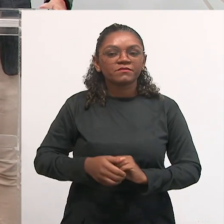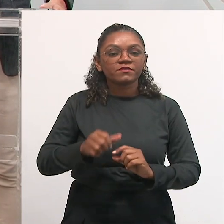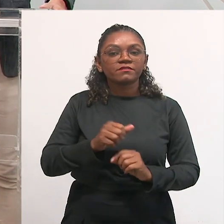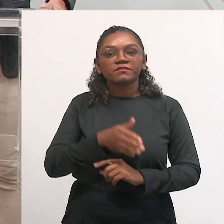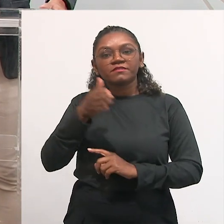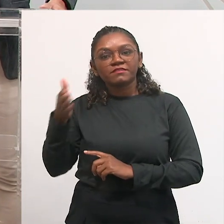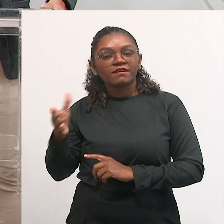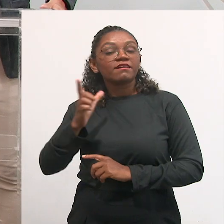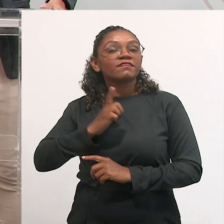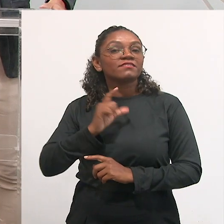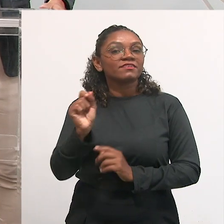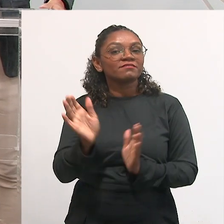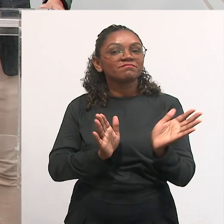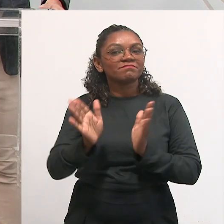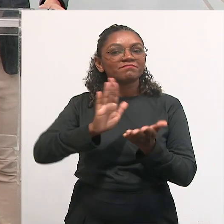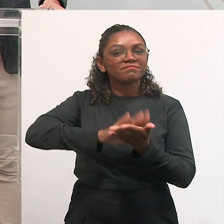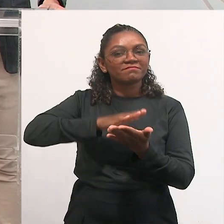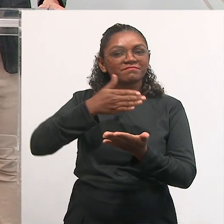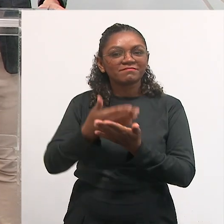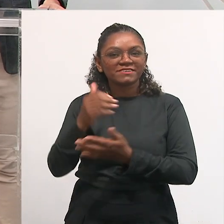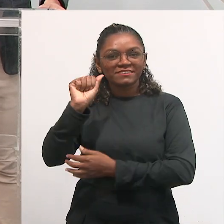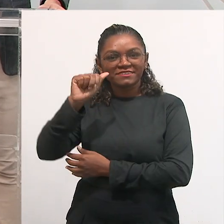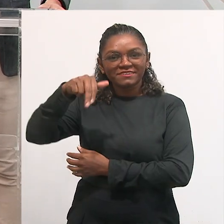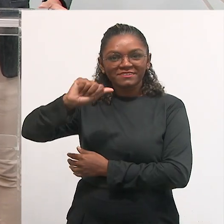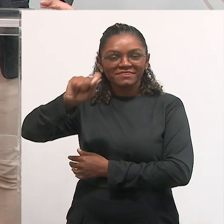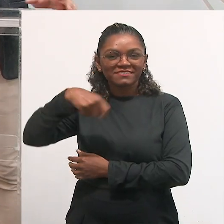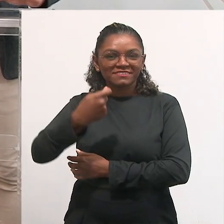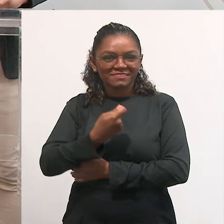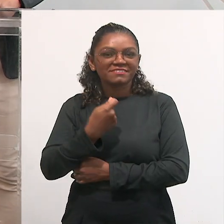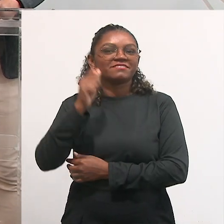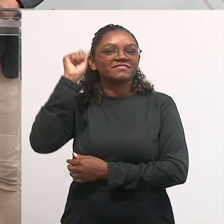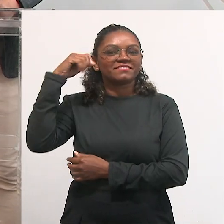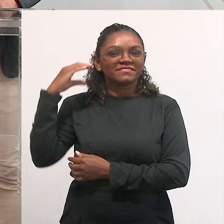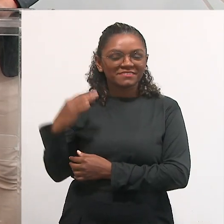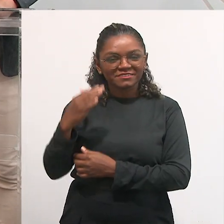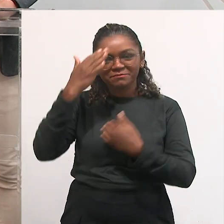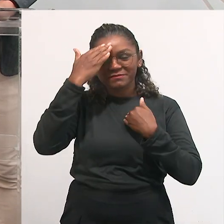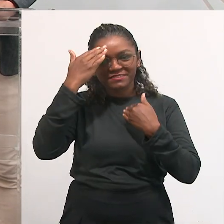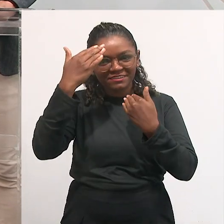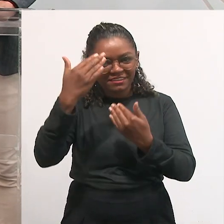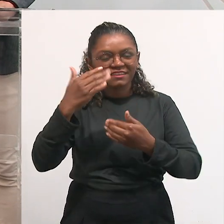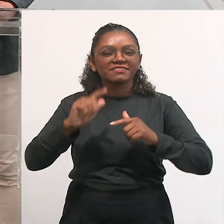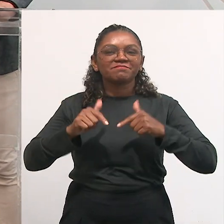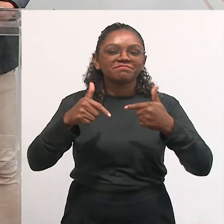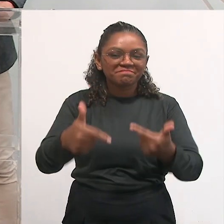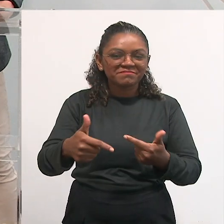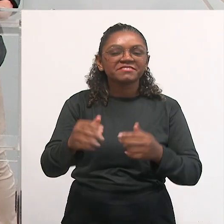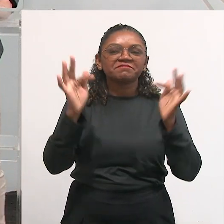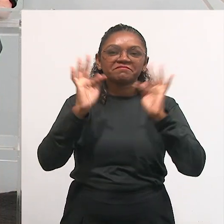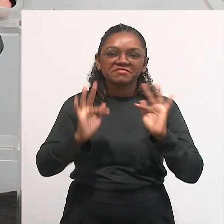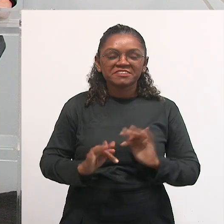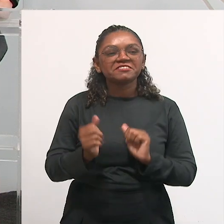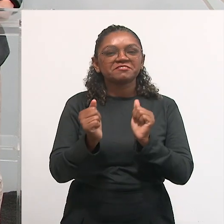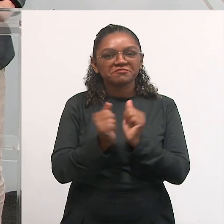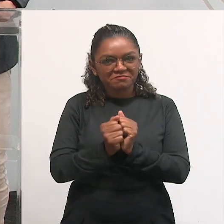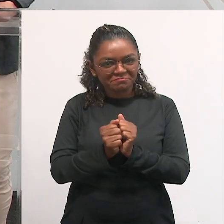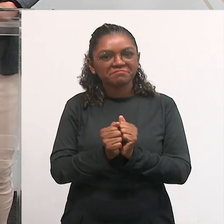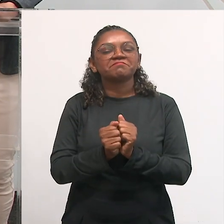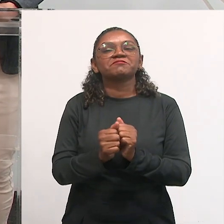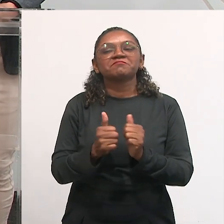lado aqui também temos a intérprete Ana. Muito obrigado, Ana, tá? Pela tua atividade aqui, pelo teu desempenho. Estou muito feliz aqui de gravar essa aula com